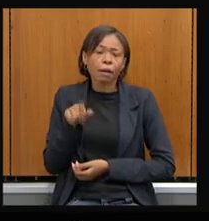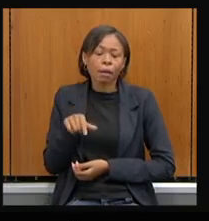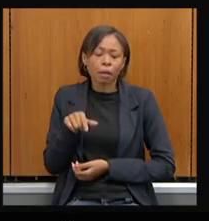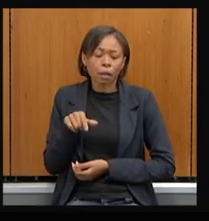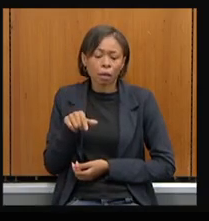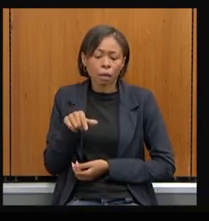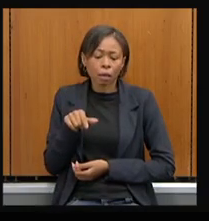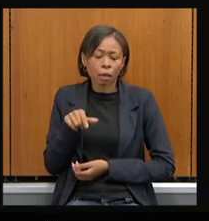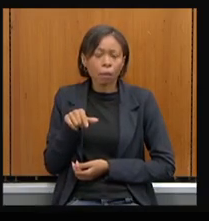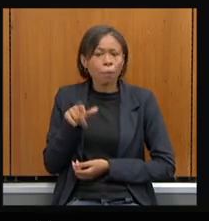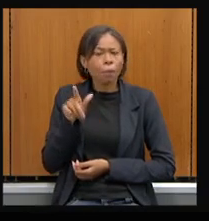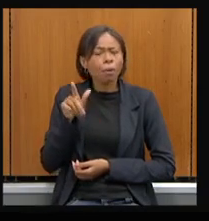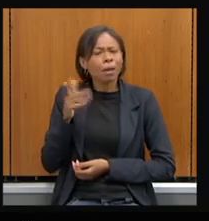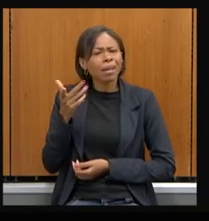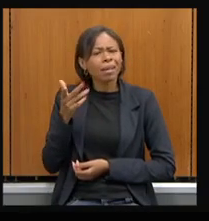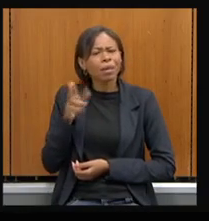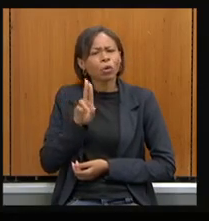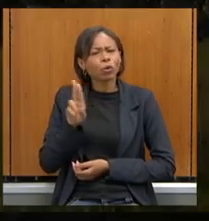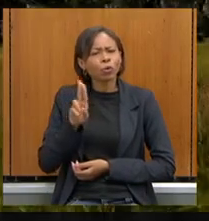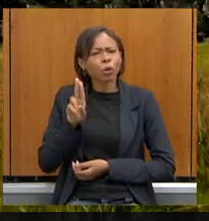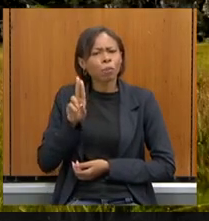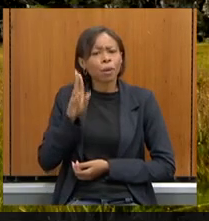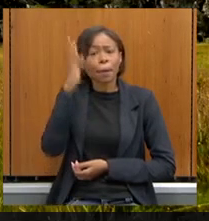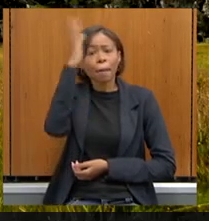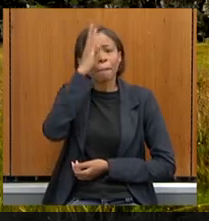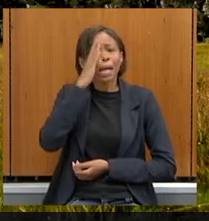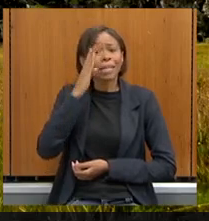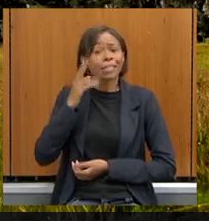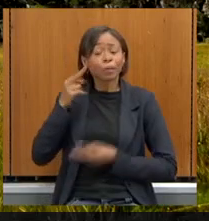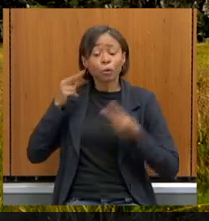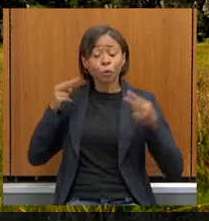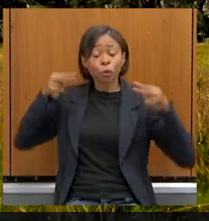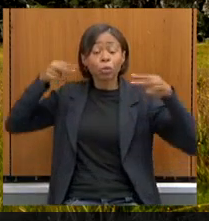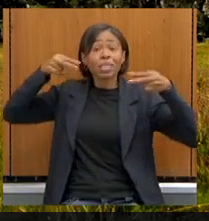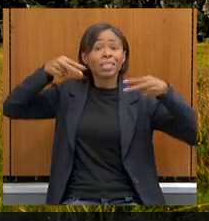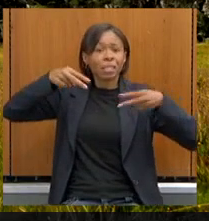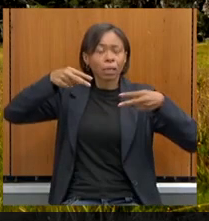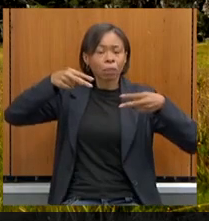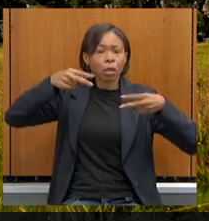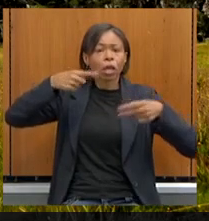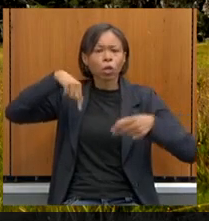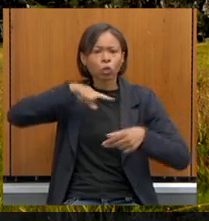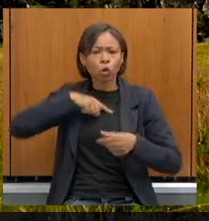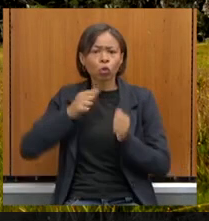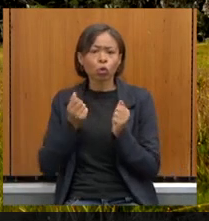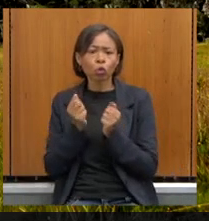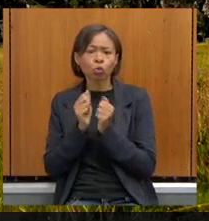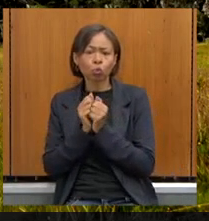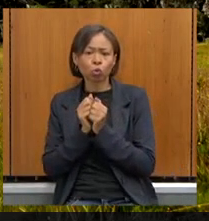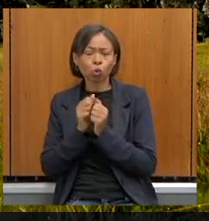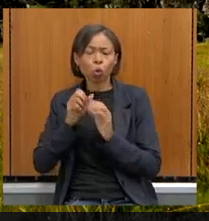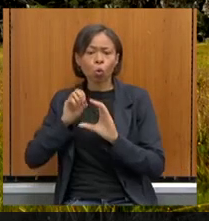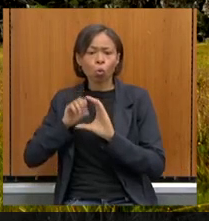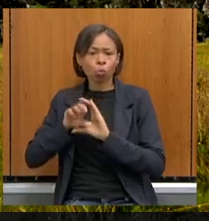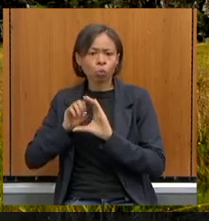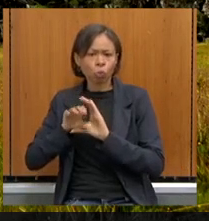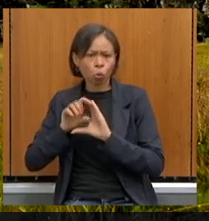Brasil Visto de Cima, de Minas Gerais, onde nós, com a Globo e os canais abertos,